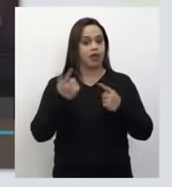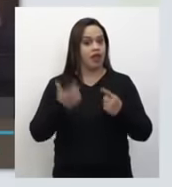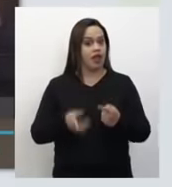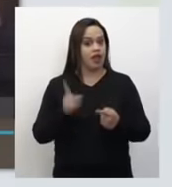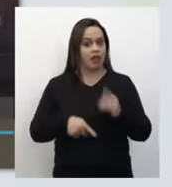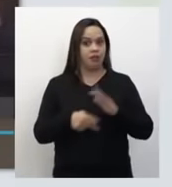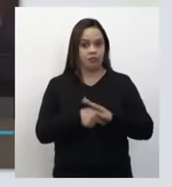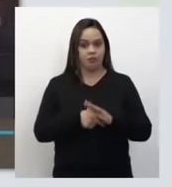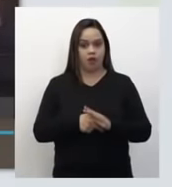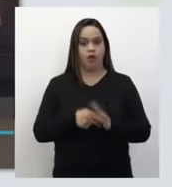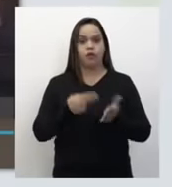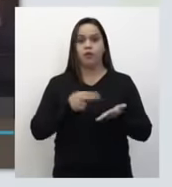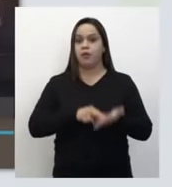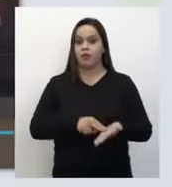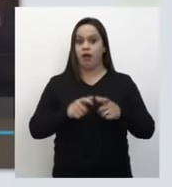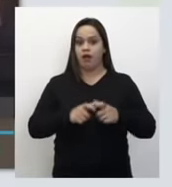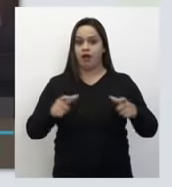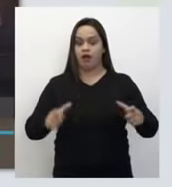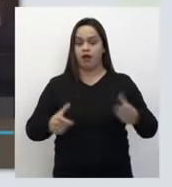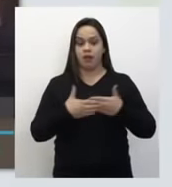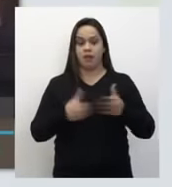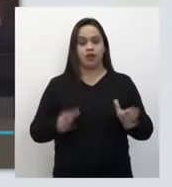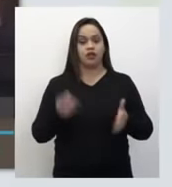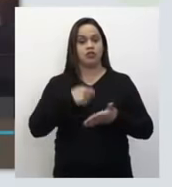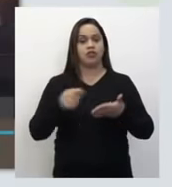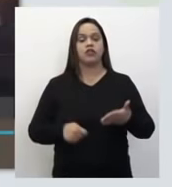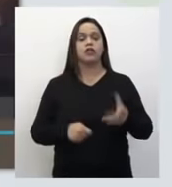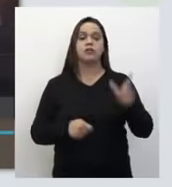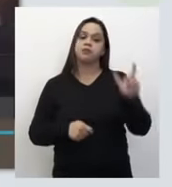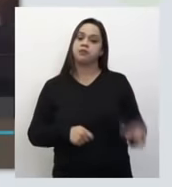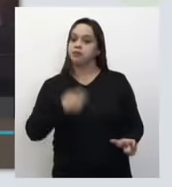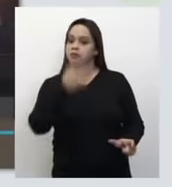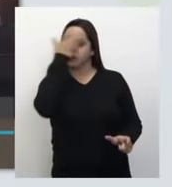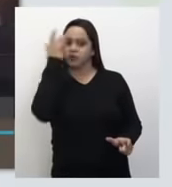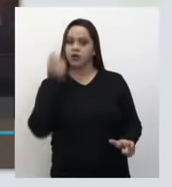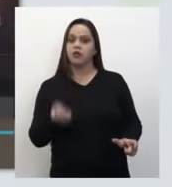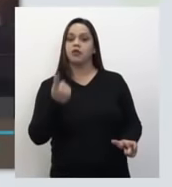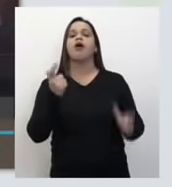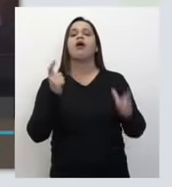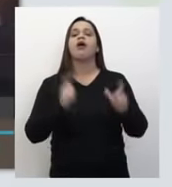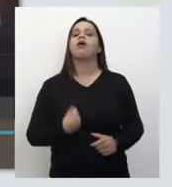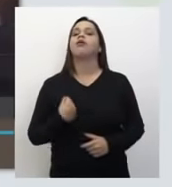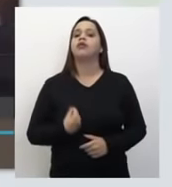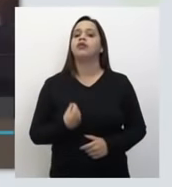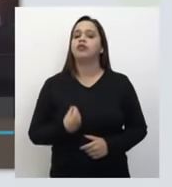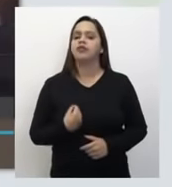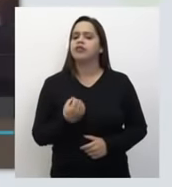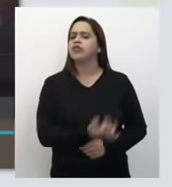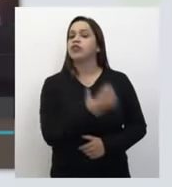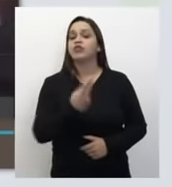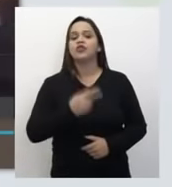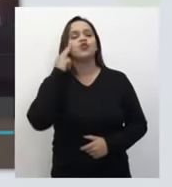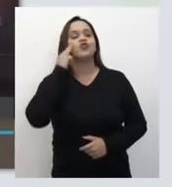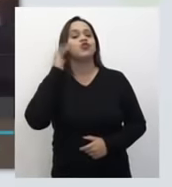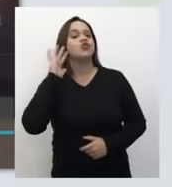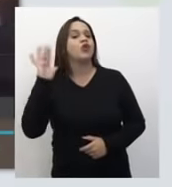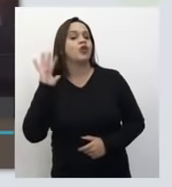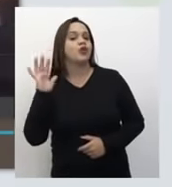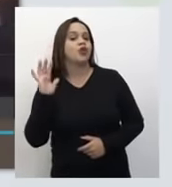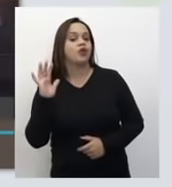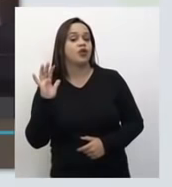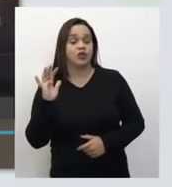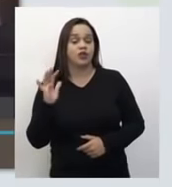quem vai me responder, eu coloquei assim: querido estranho, de onde você é? Quais são seus sonhos? O que você criaria